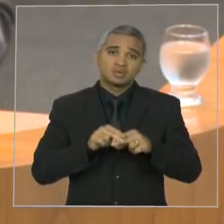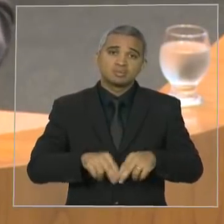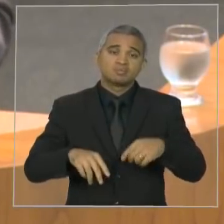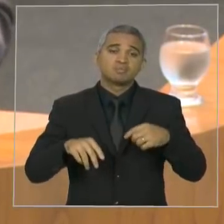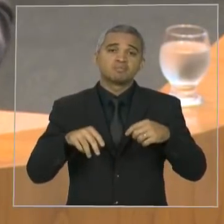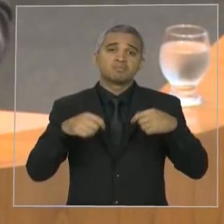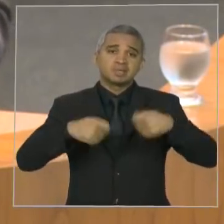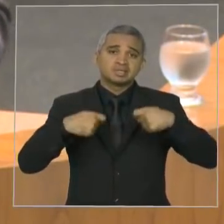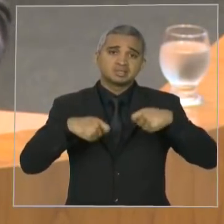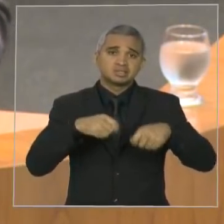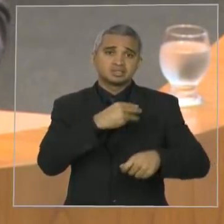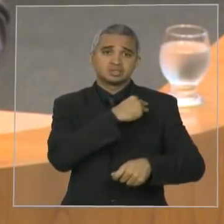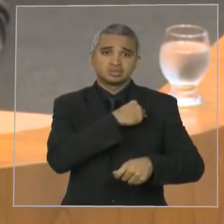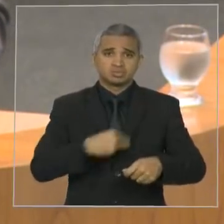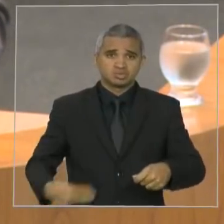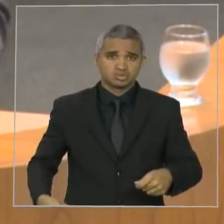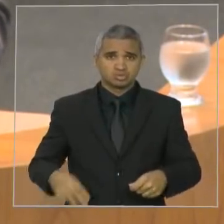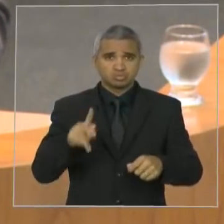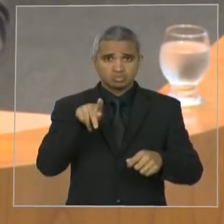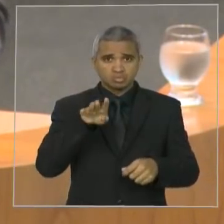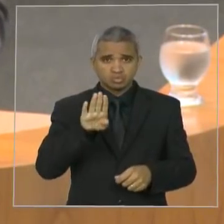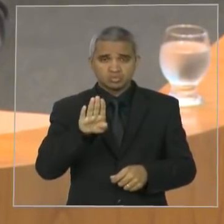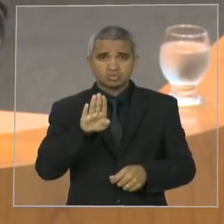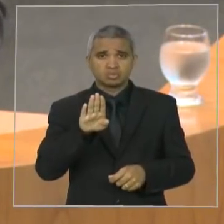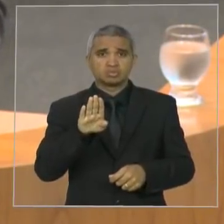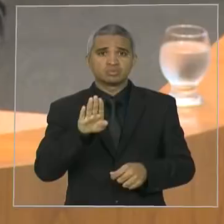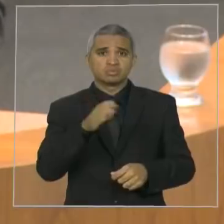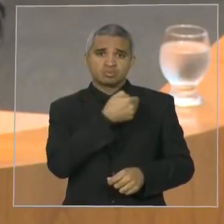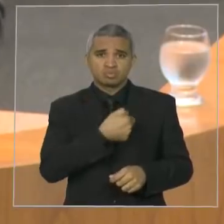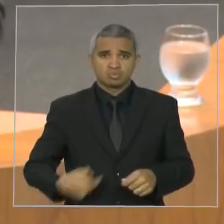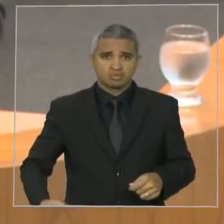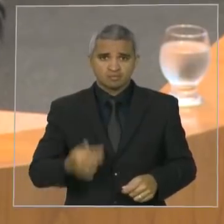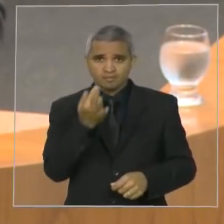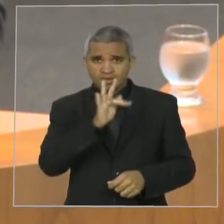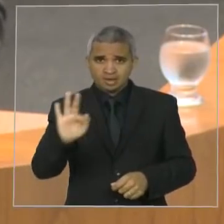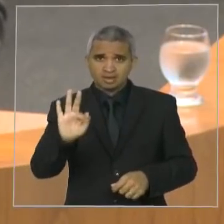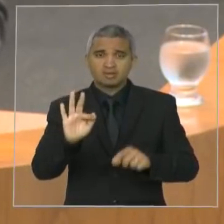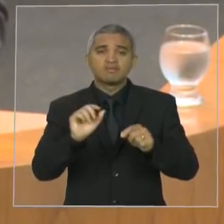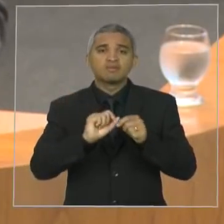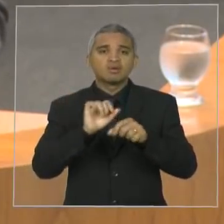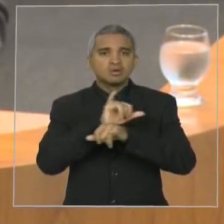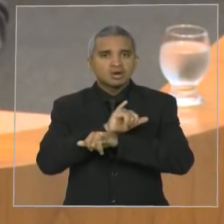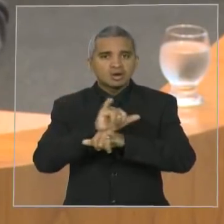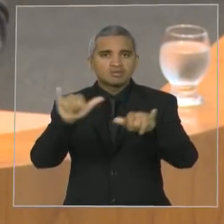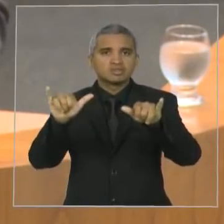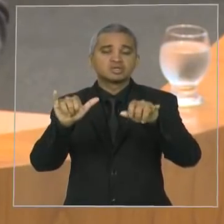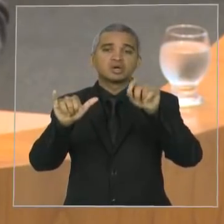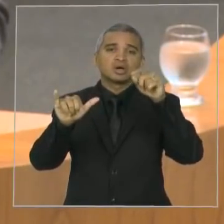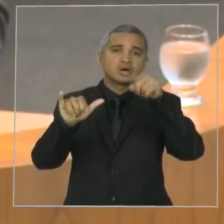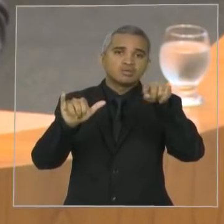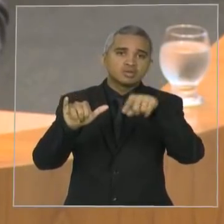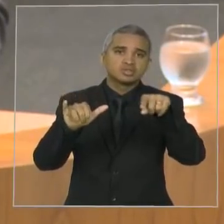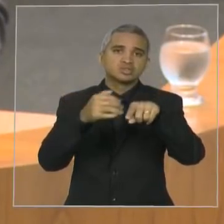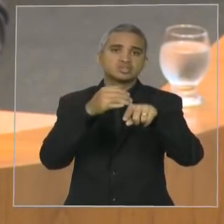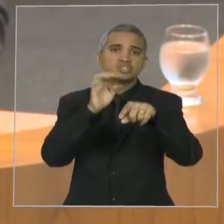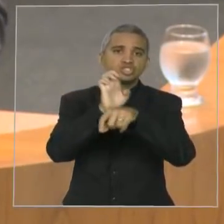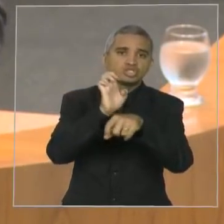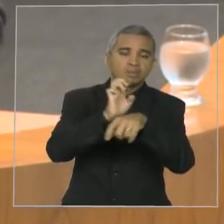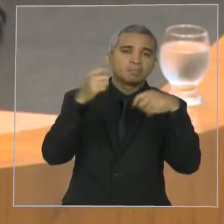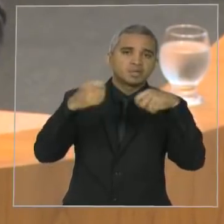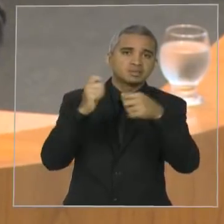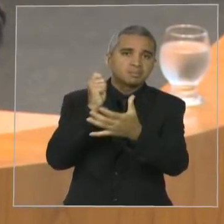salário de miséria. Então, nós temos o Ministério da Segurança. Primeira coisa, o